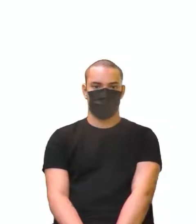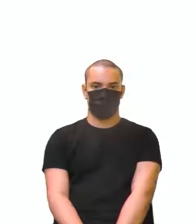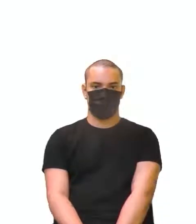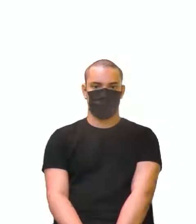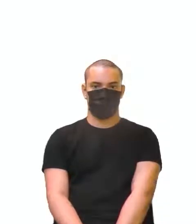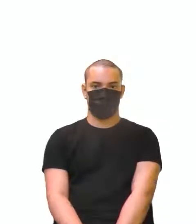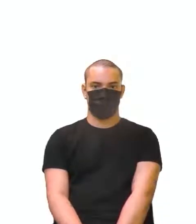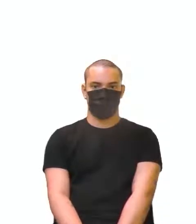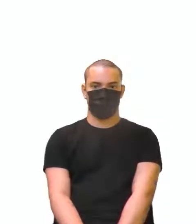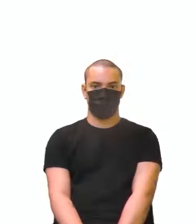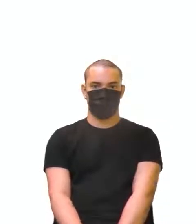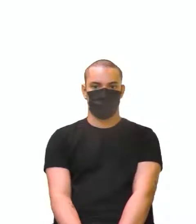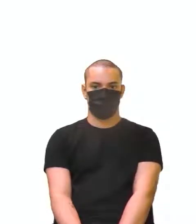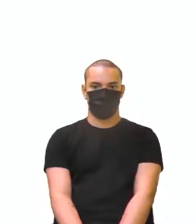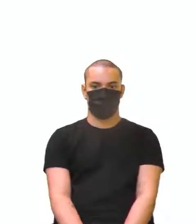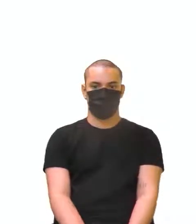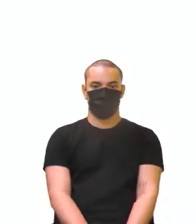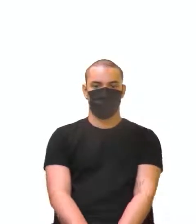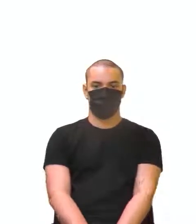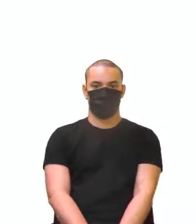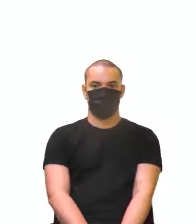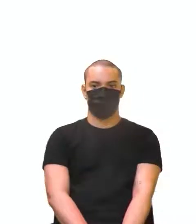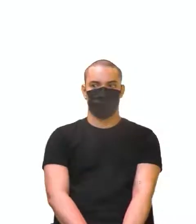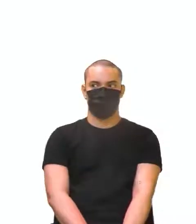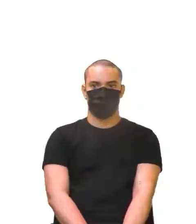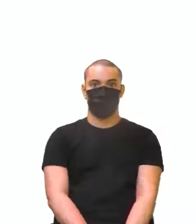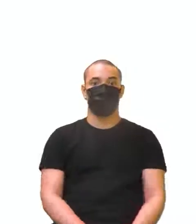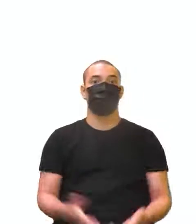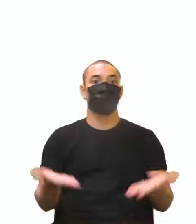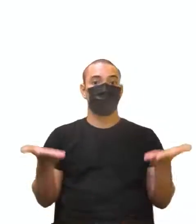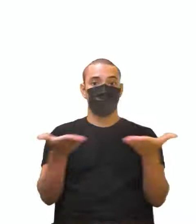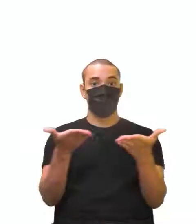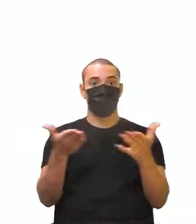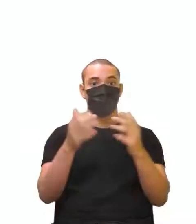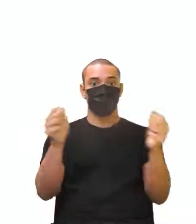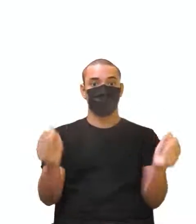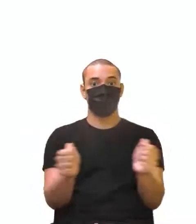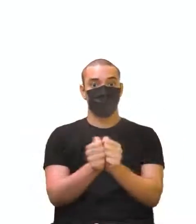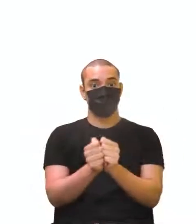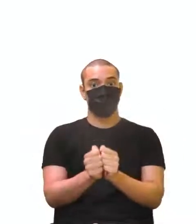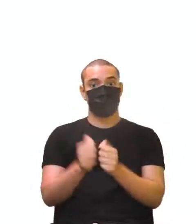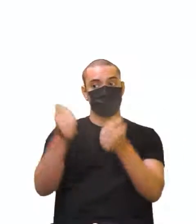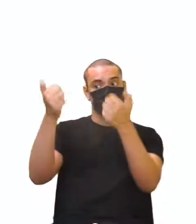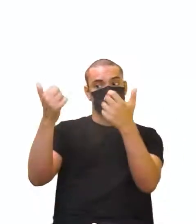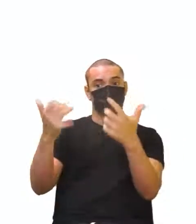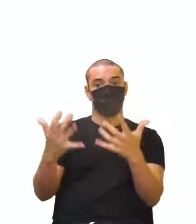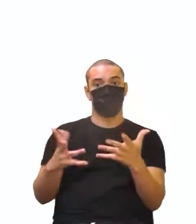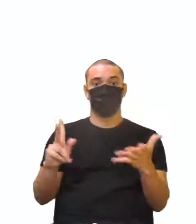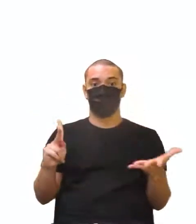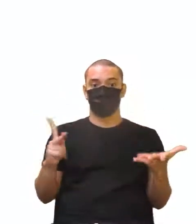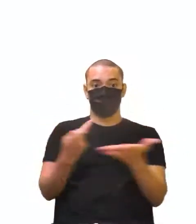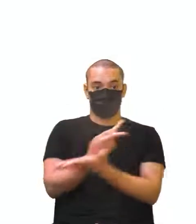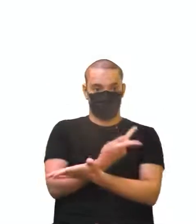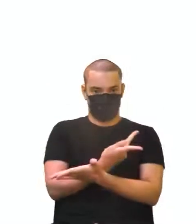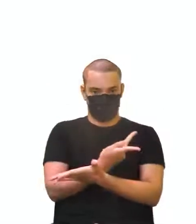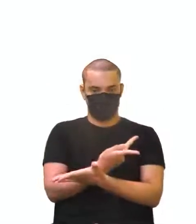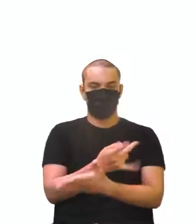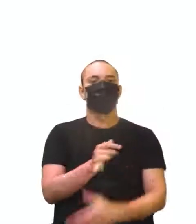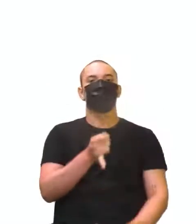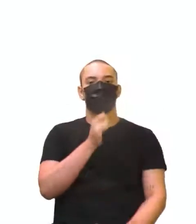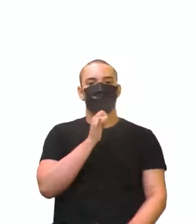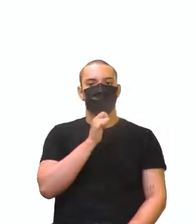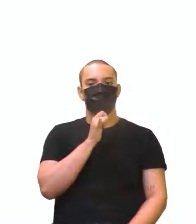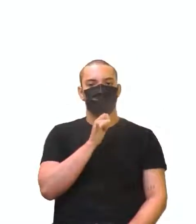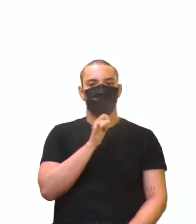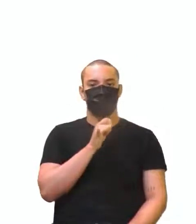Agora vamos ver uma probabilidade condicionando uma determinada situação, tá bom? O exemplo